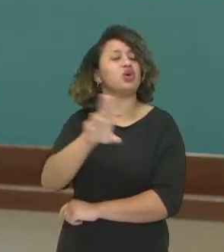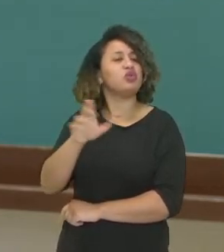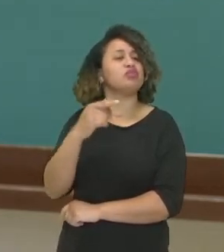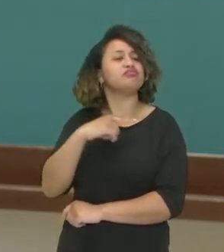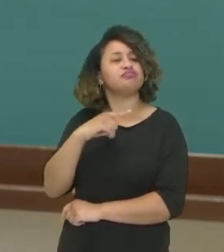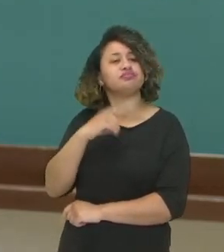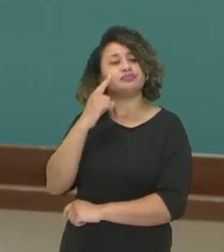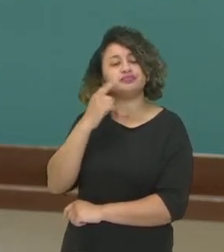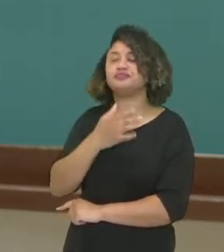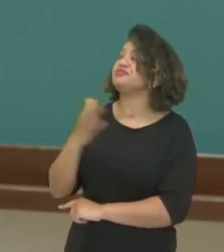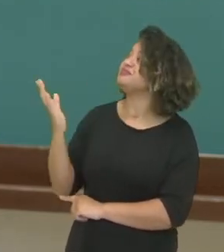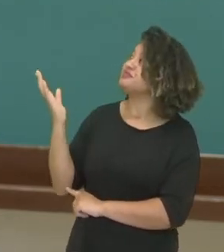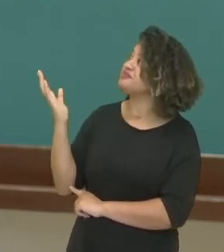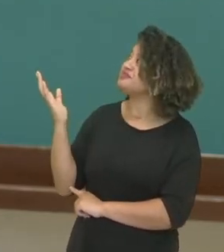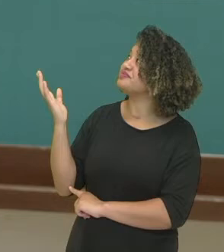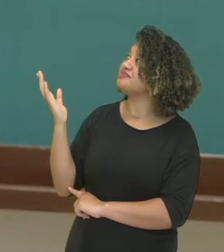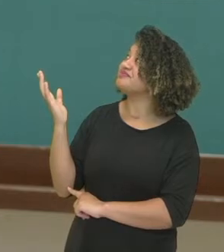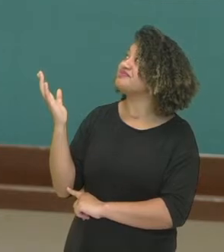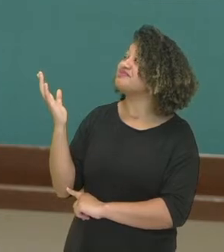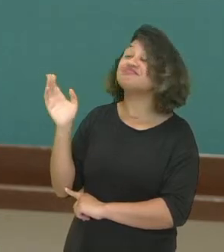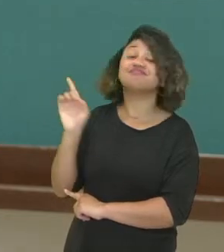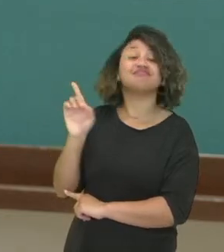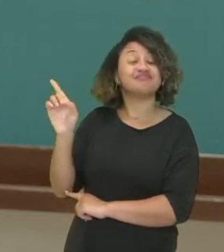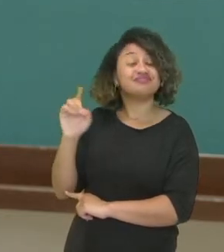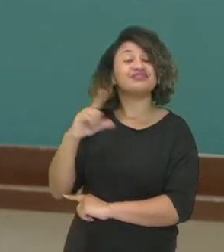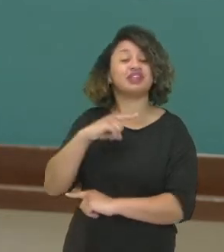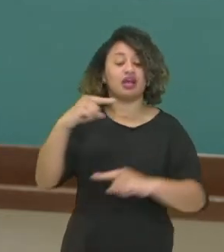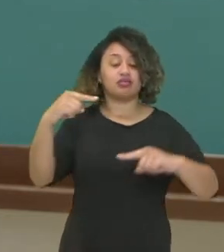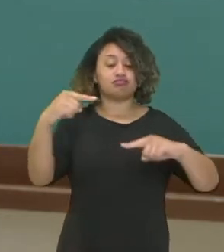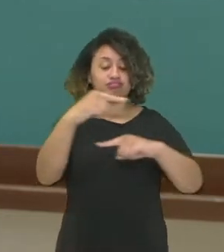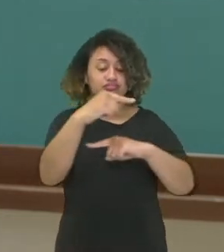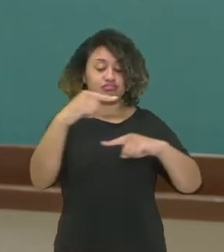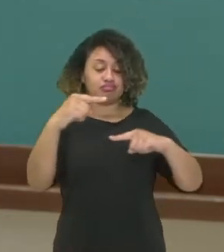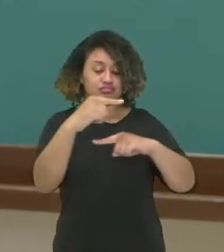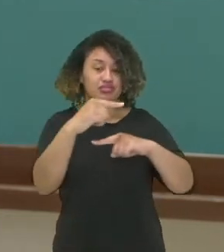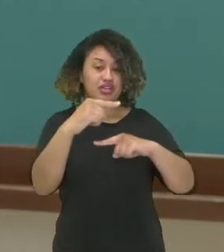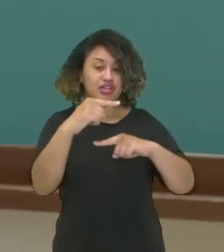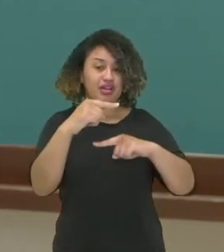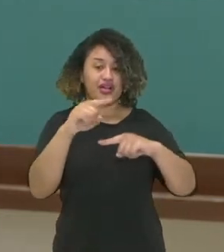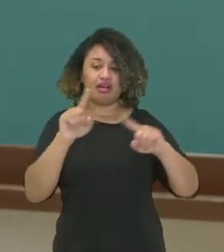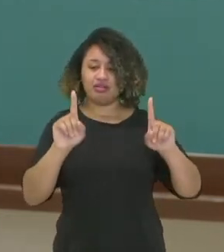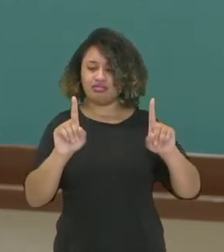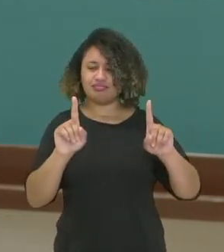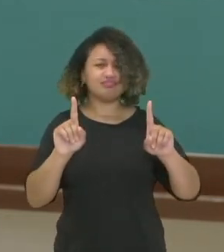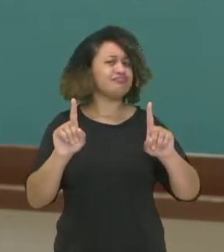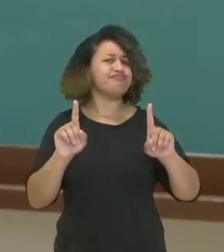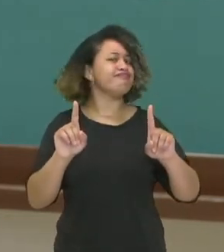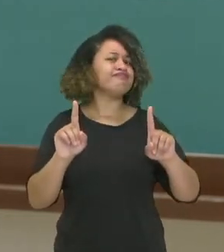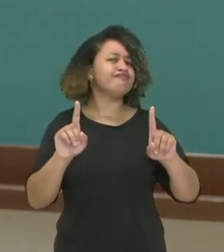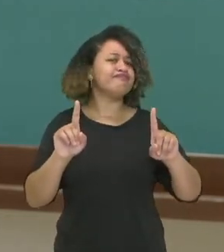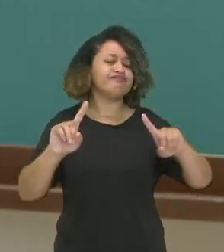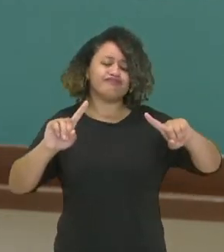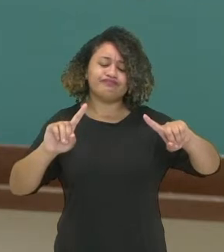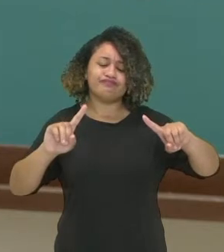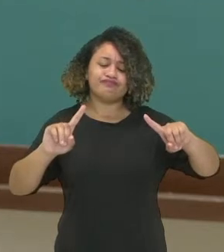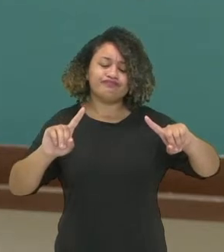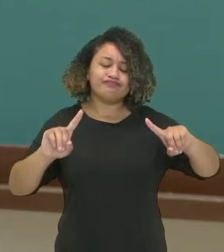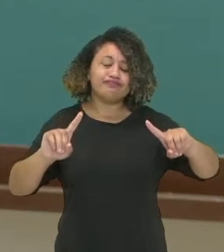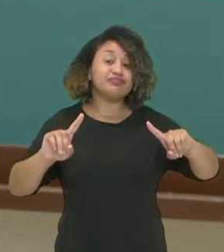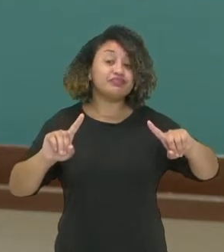ele vai ter o quê? Um lado paralelo ao outro. Mas o outro ladinho dele não vai